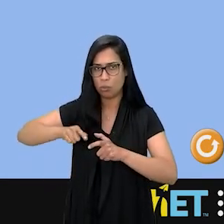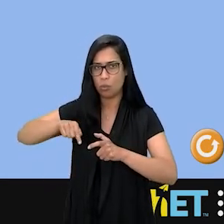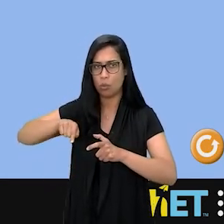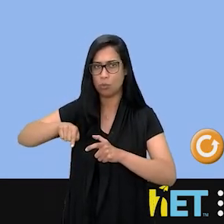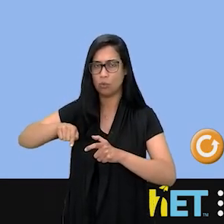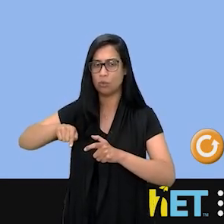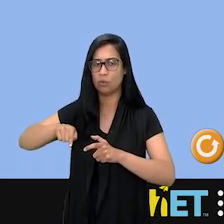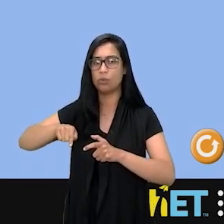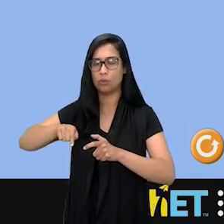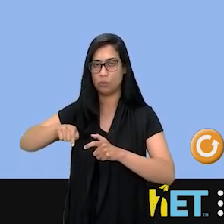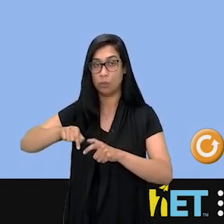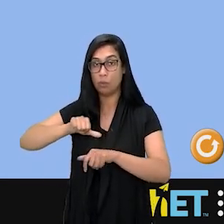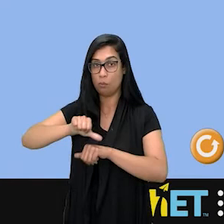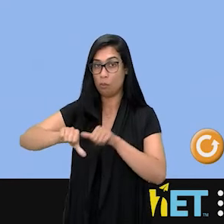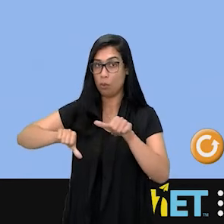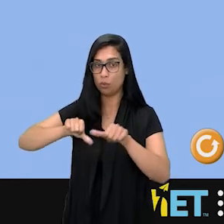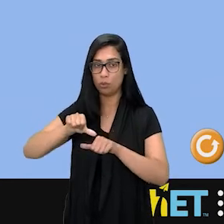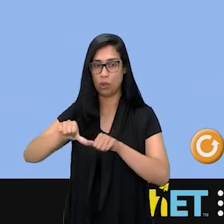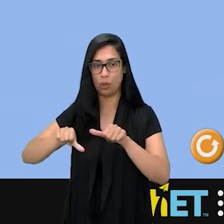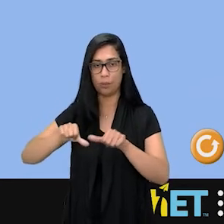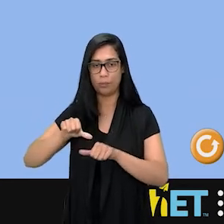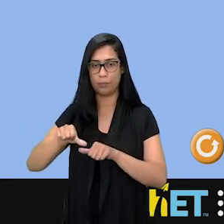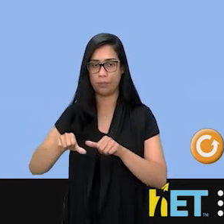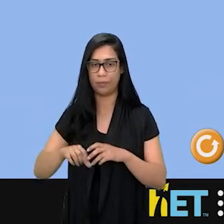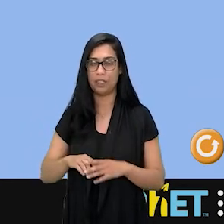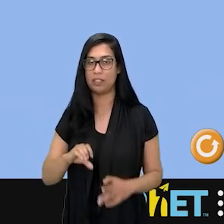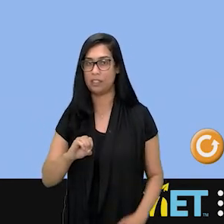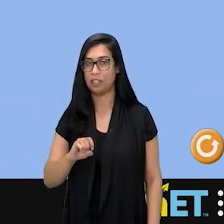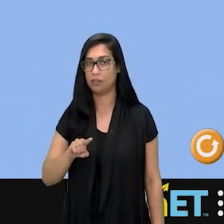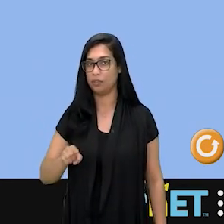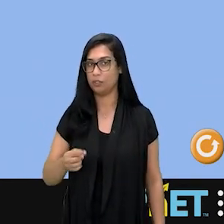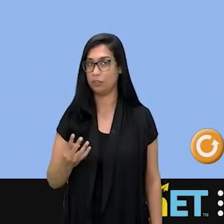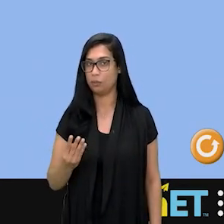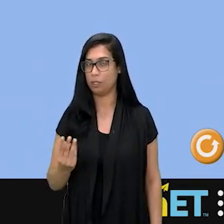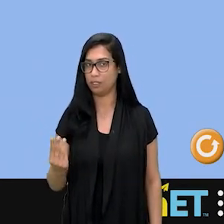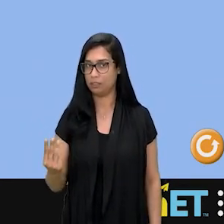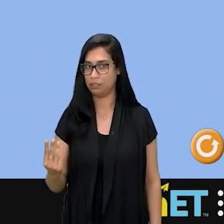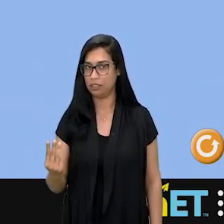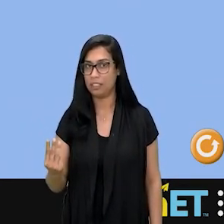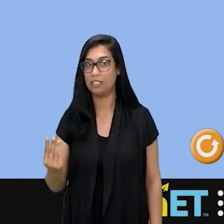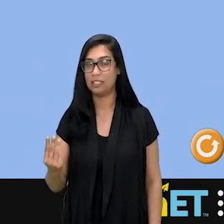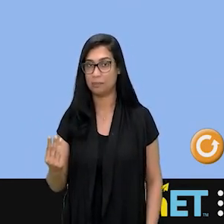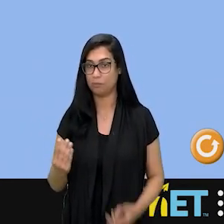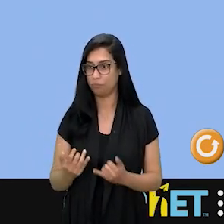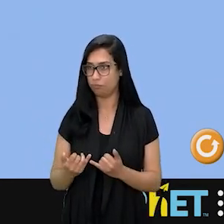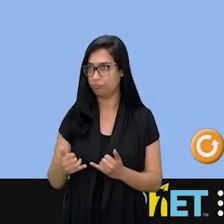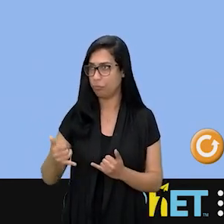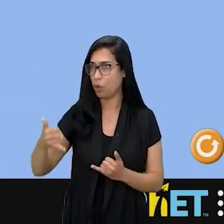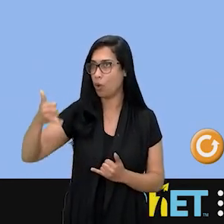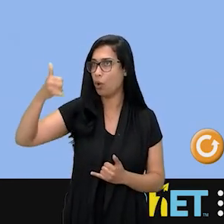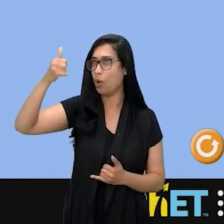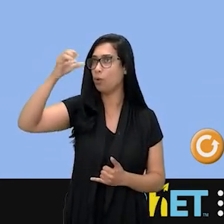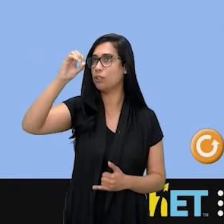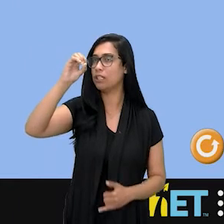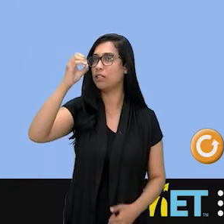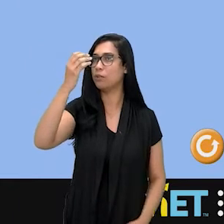Olha, a corrente mudou para 0,43, a corrente que passa lá no outro